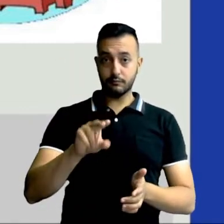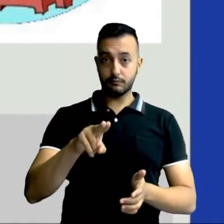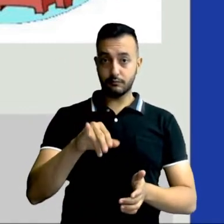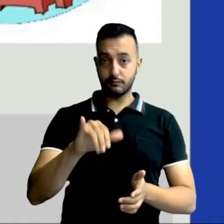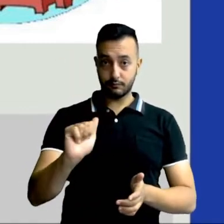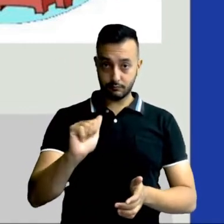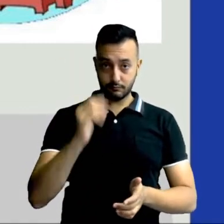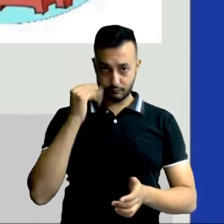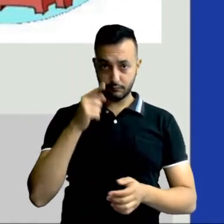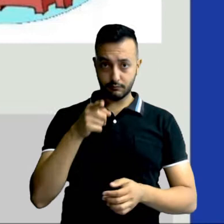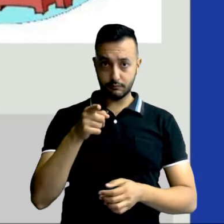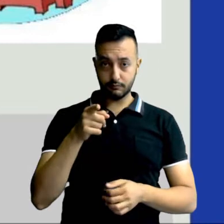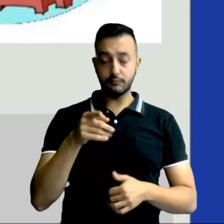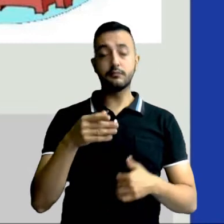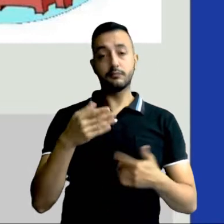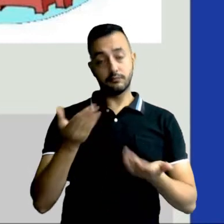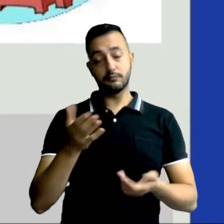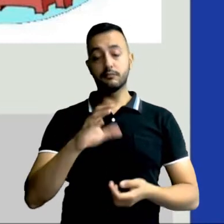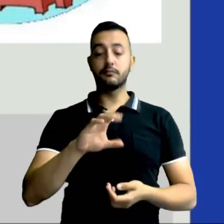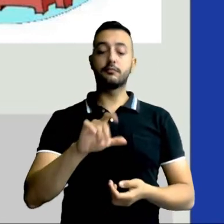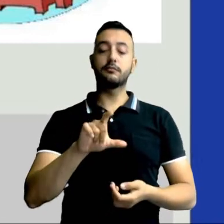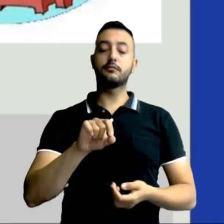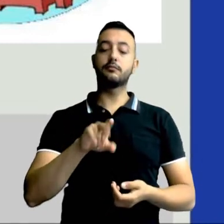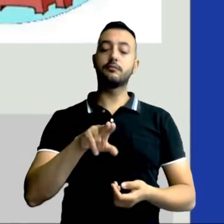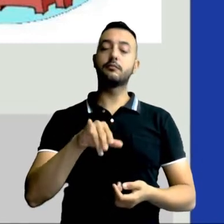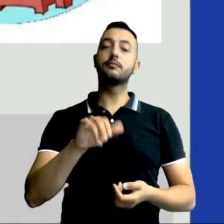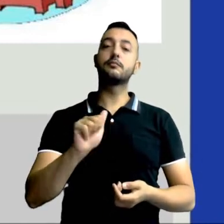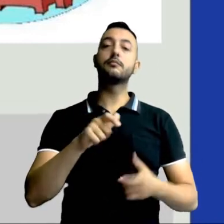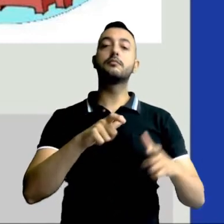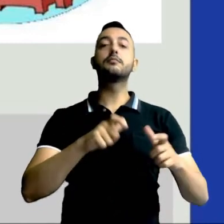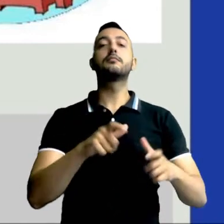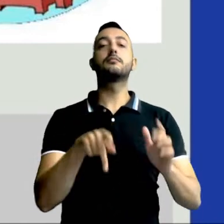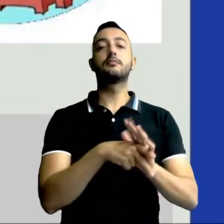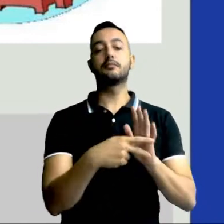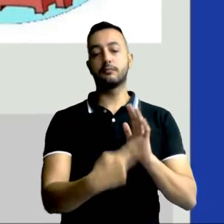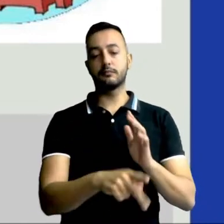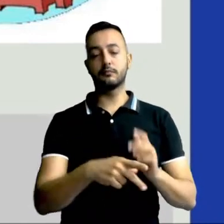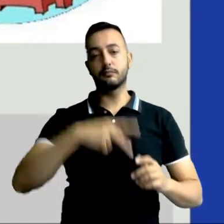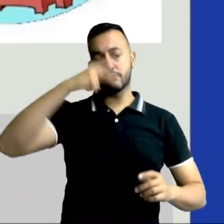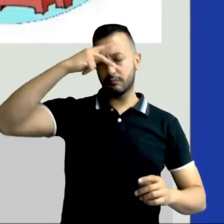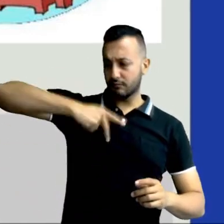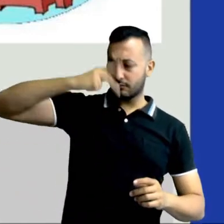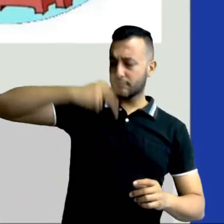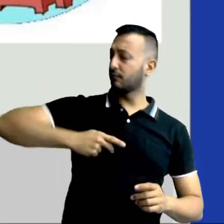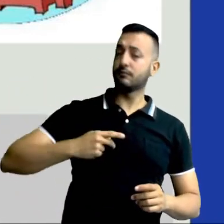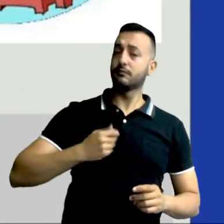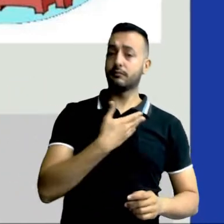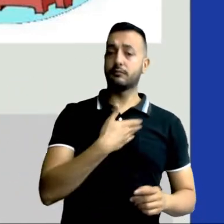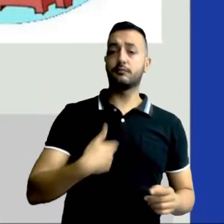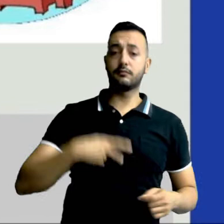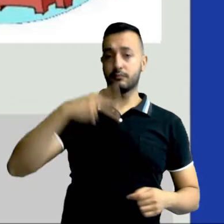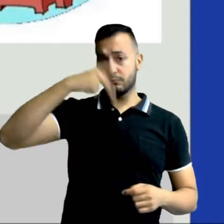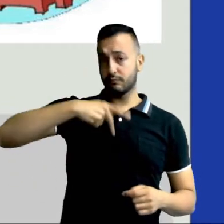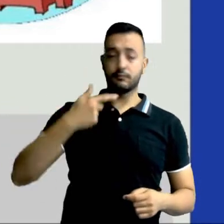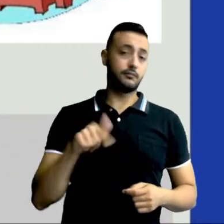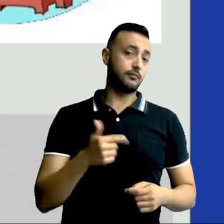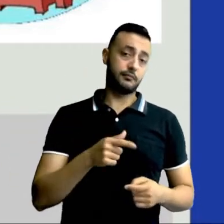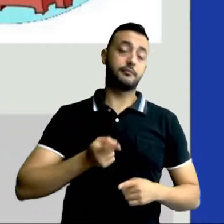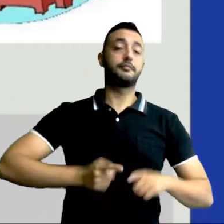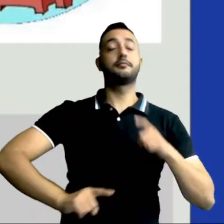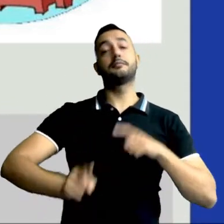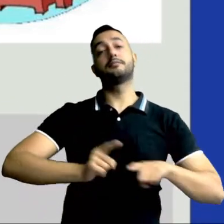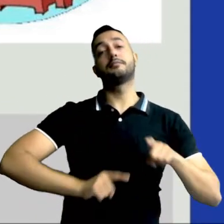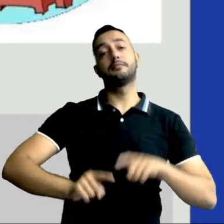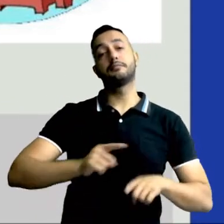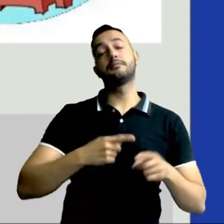O que vem a ser colônia né coluna é um território e não tem Independência nem governo próprio então cuja administração